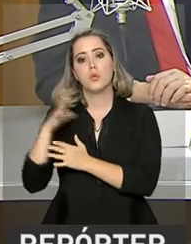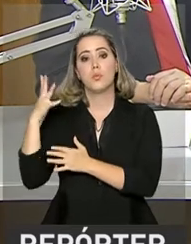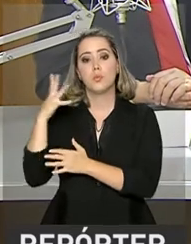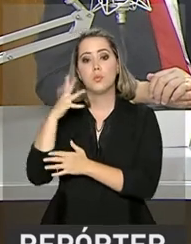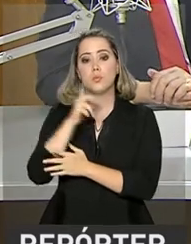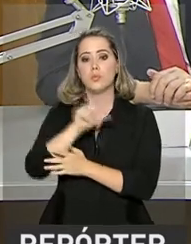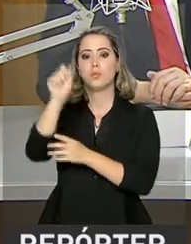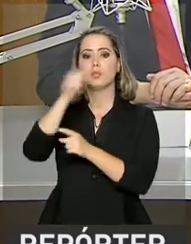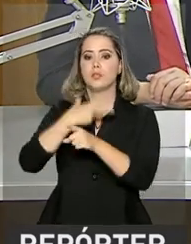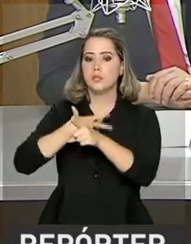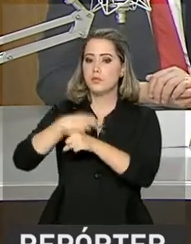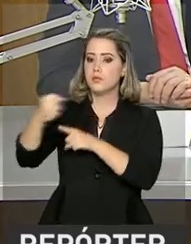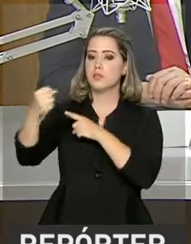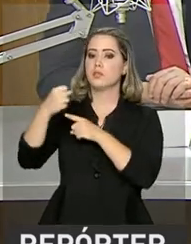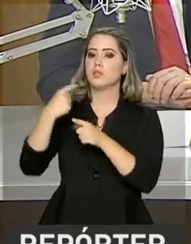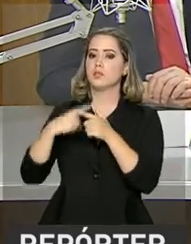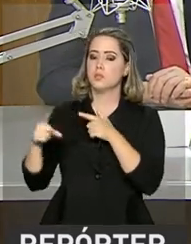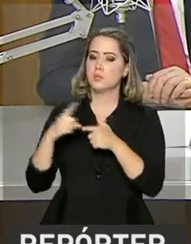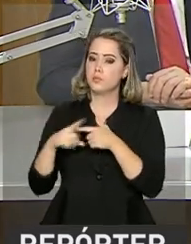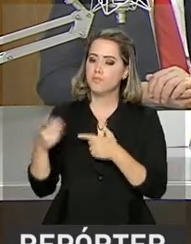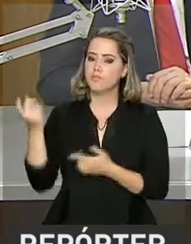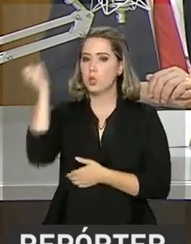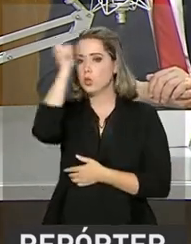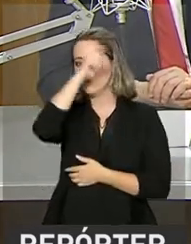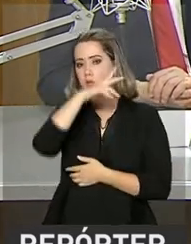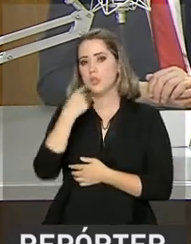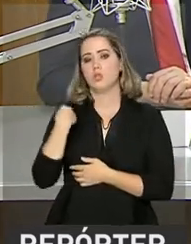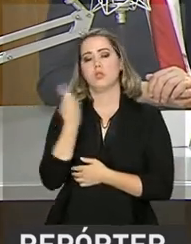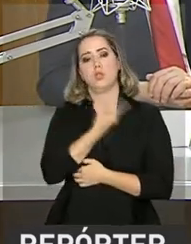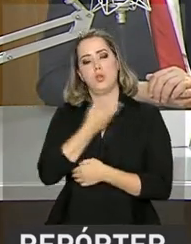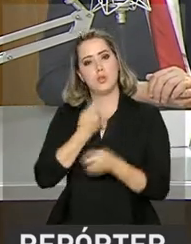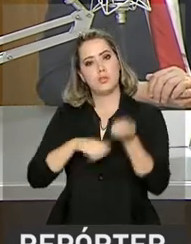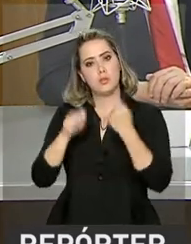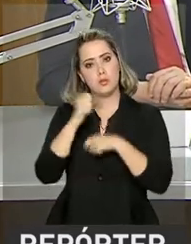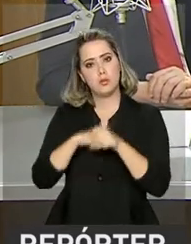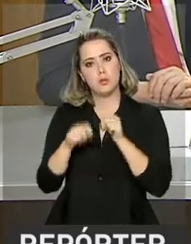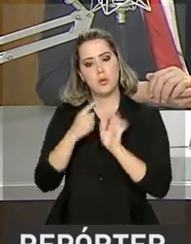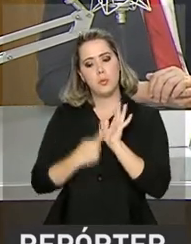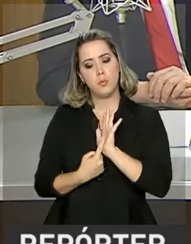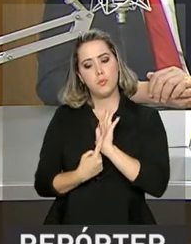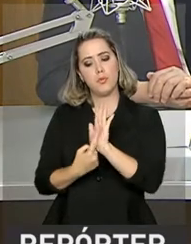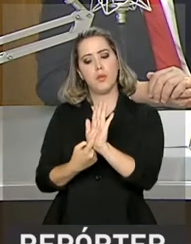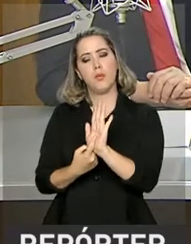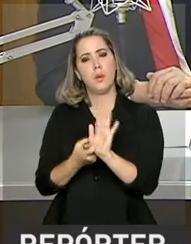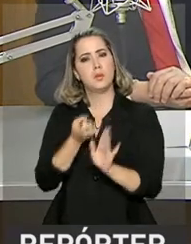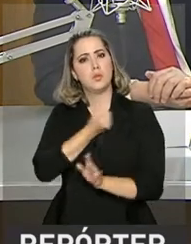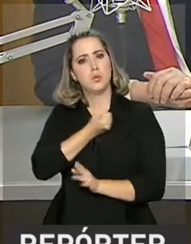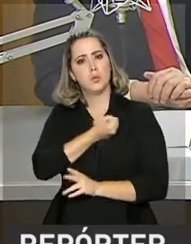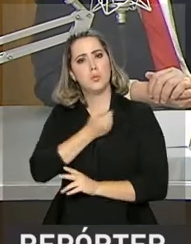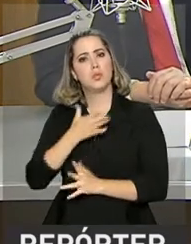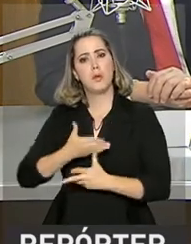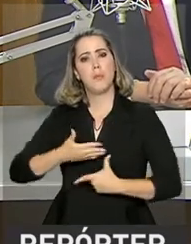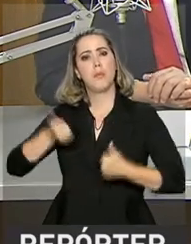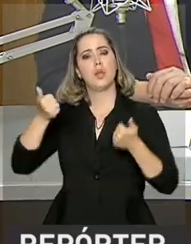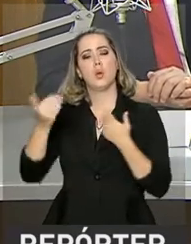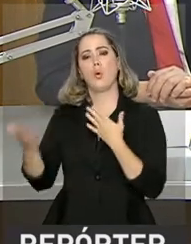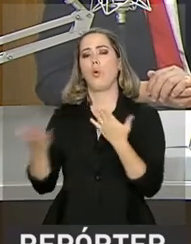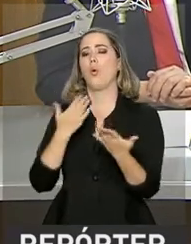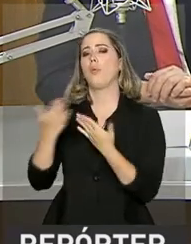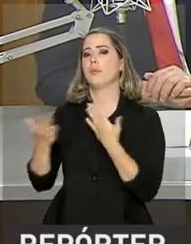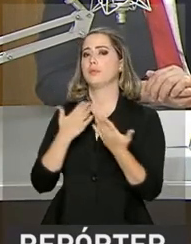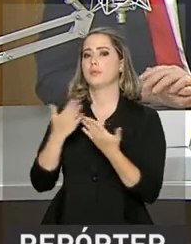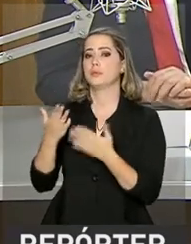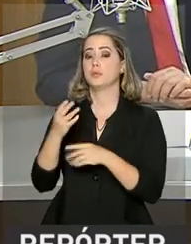suas dificuldades momento em que a nossa economia começa a apresentar índices que são bem melhores do que aqueles que